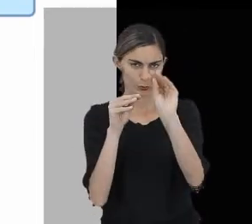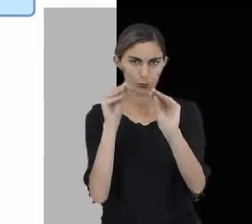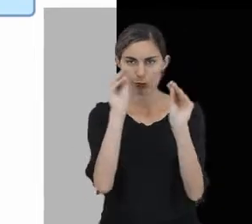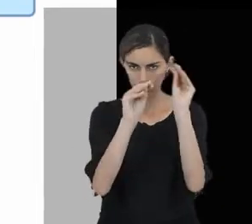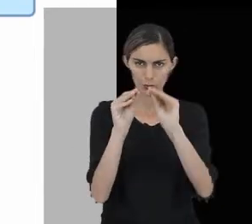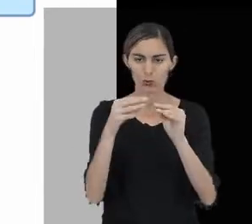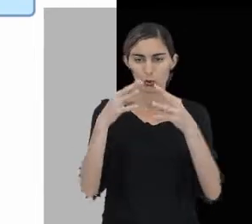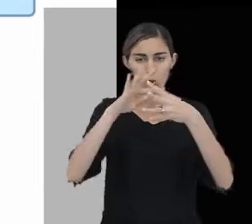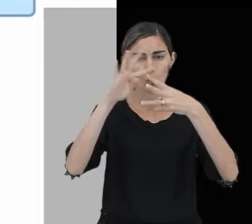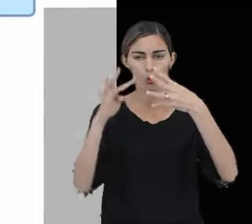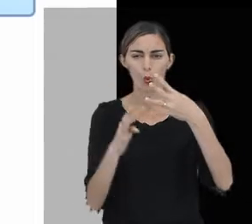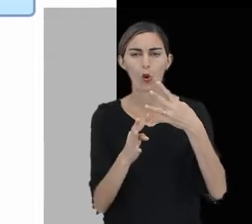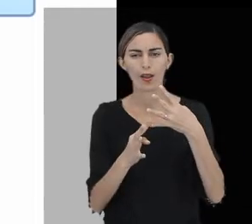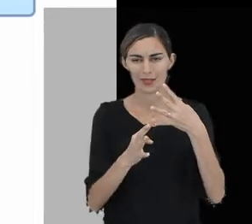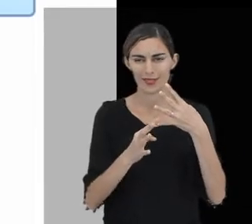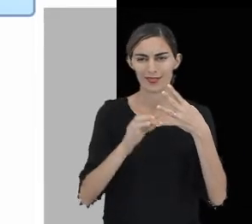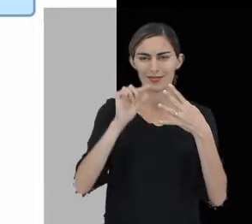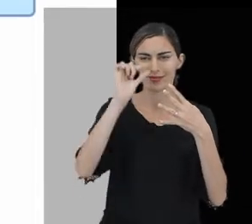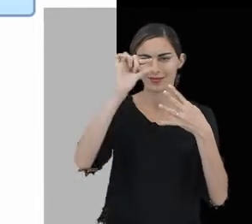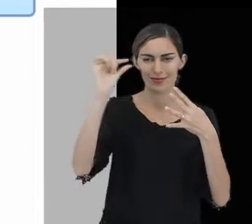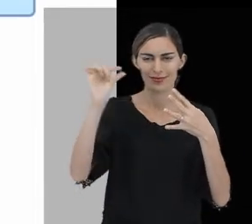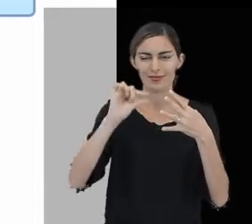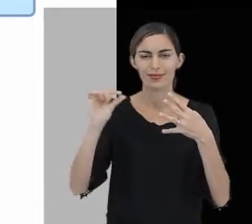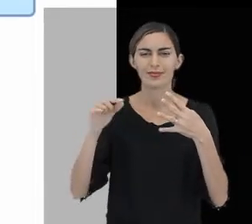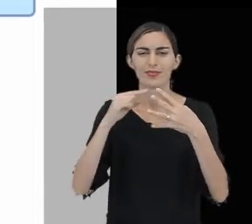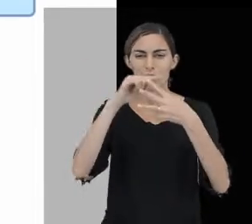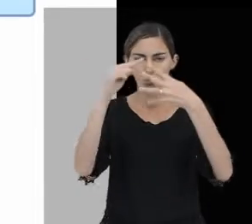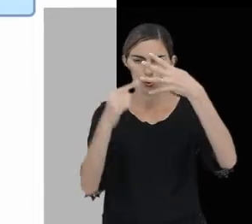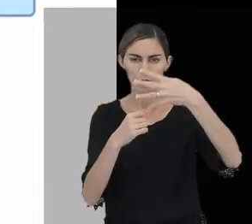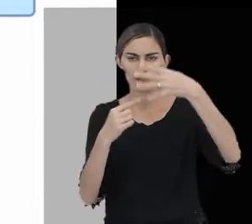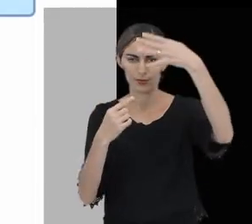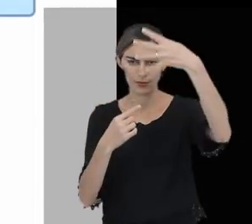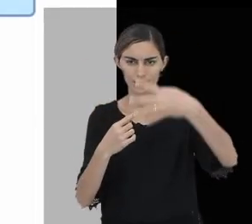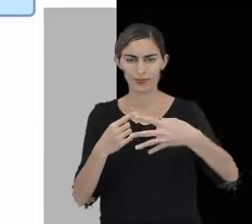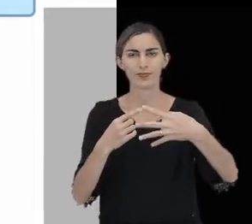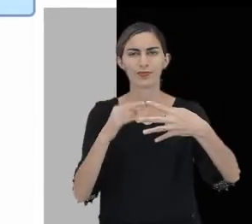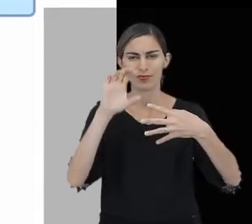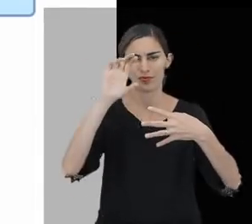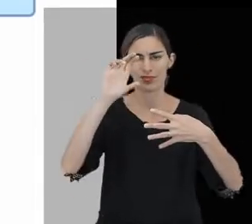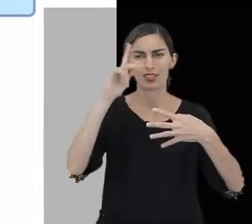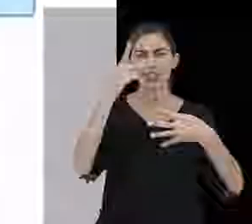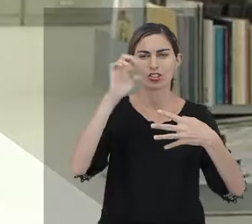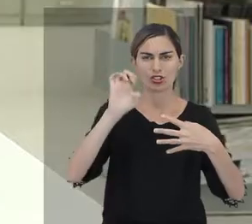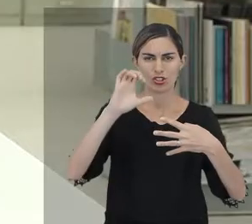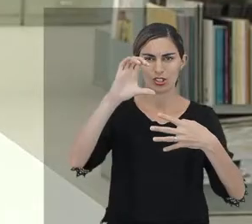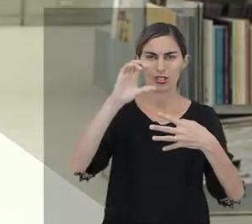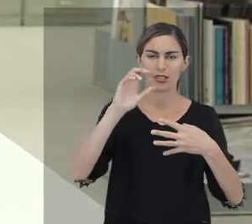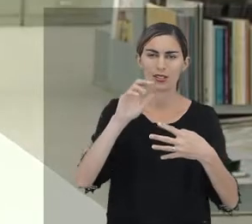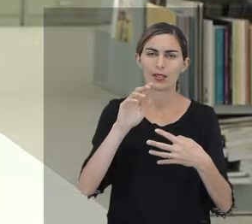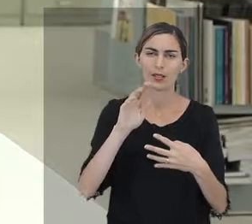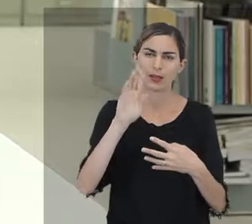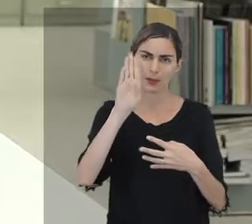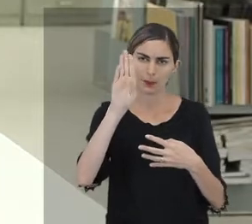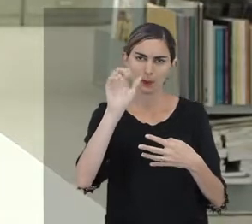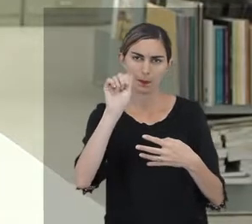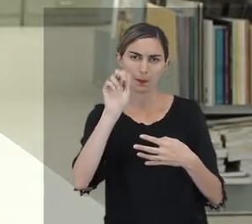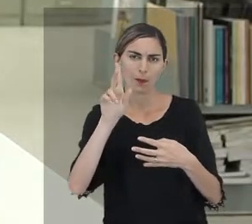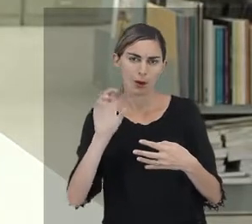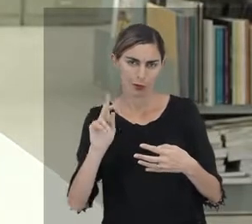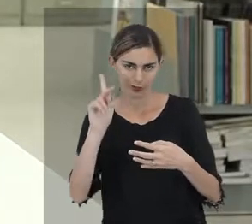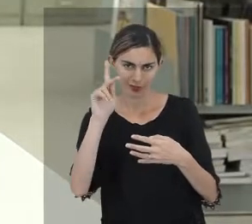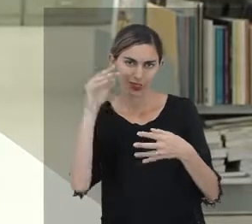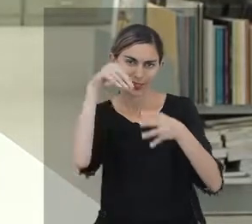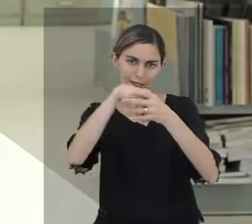colocou 4 checkbox dentro do Linear Layout. Então, o Linear Layout é o View Group, que a gente vai colocar